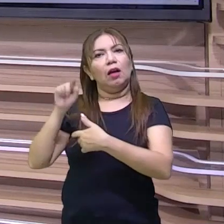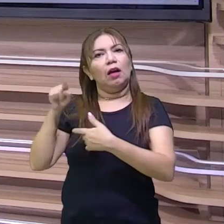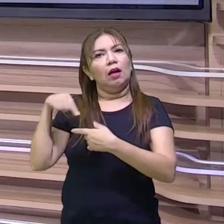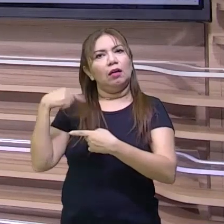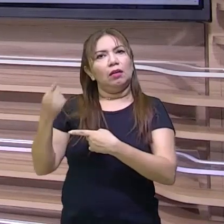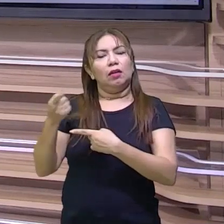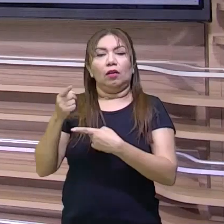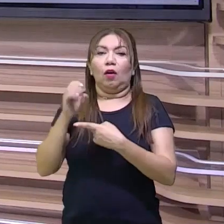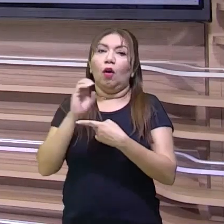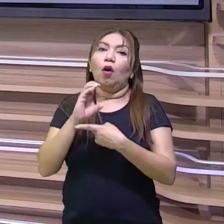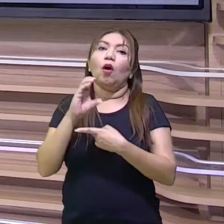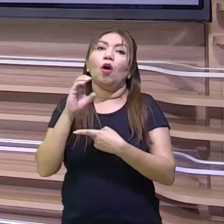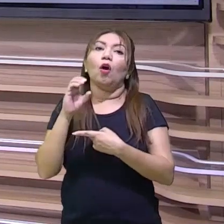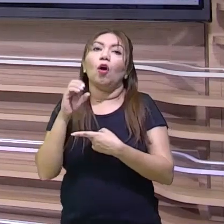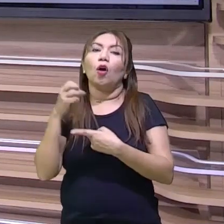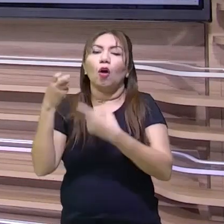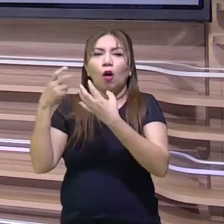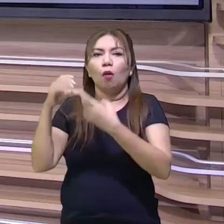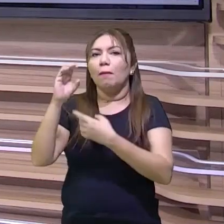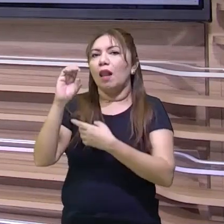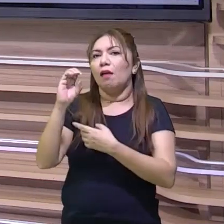outra, ó, contém.